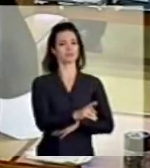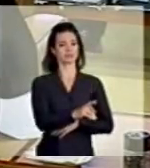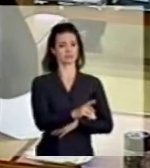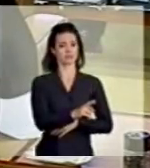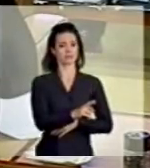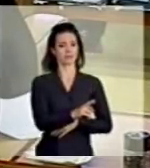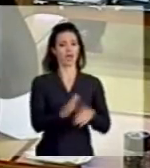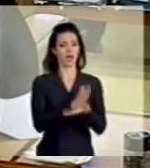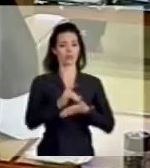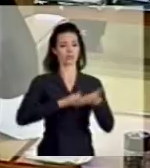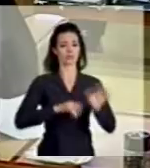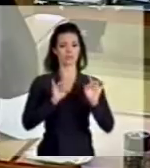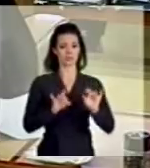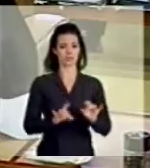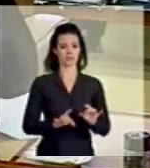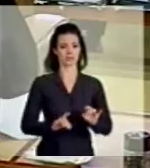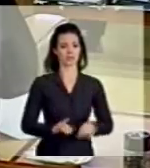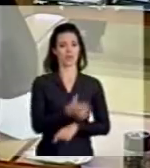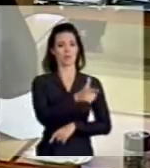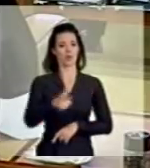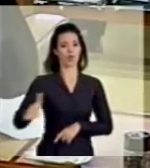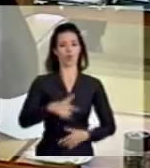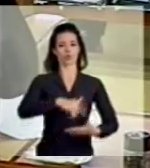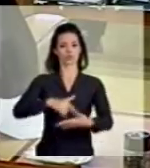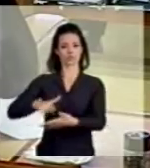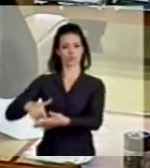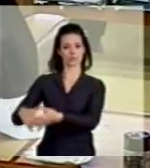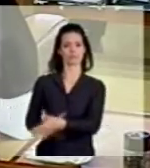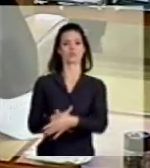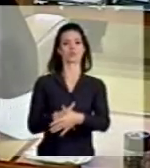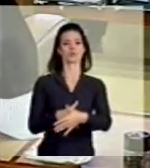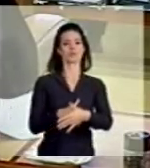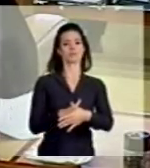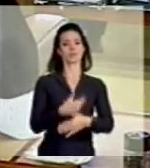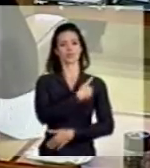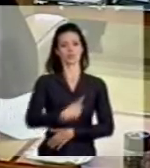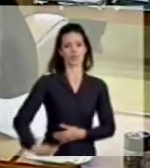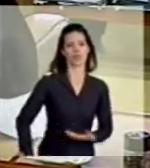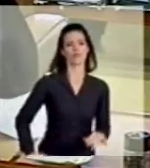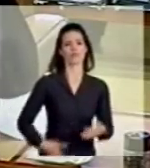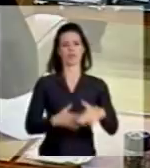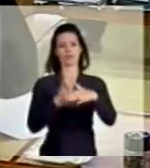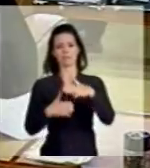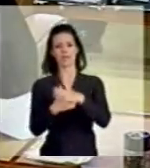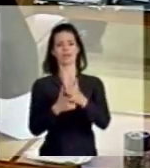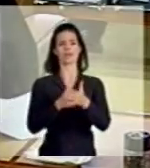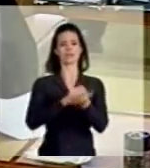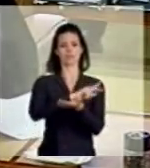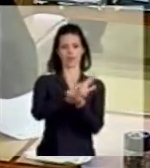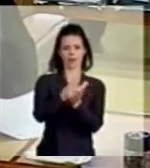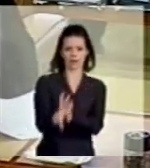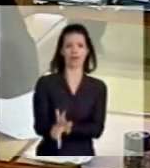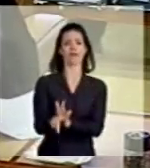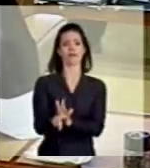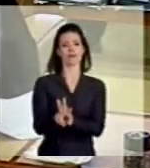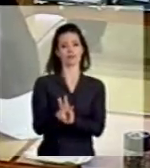mandados específicos para alteração dos demais registros nos órgãos públicos ou privados pertinentes, os quais deverão preservar o sigilo